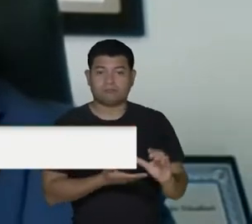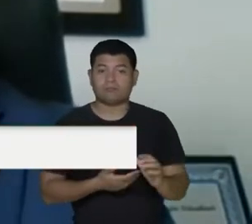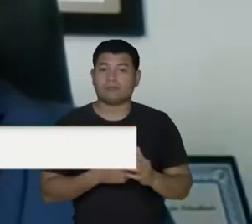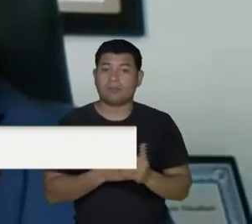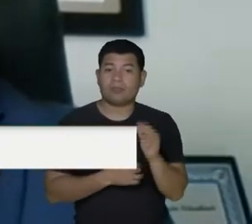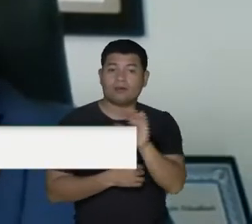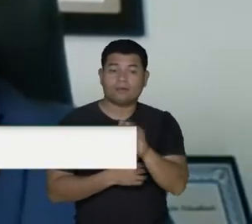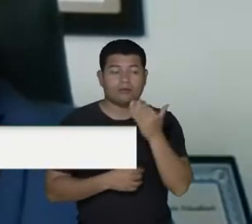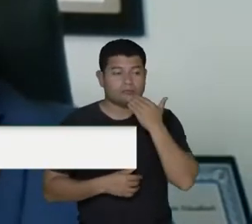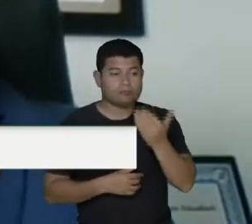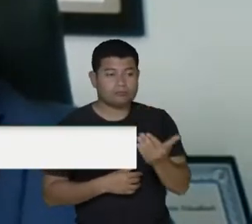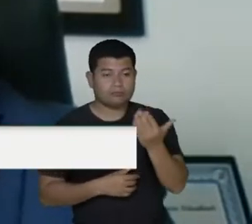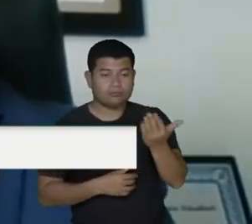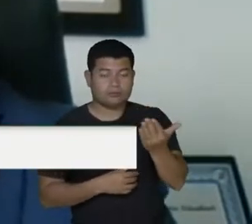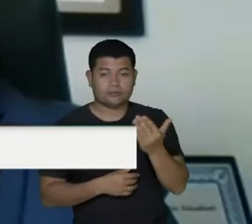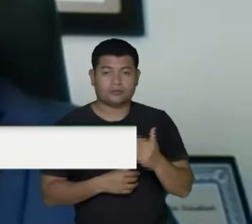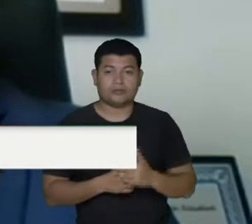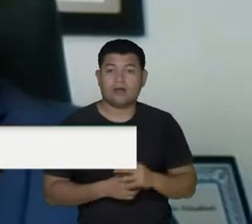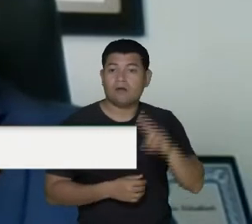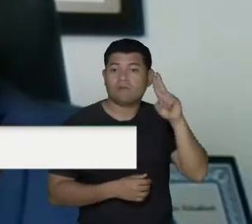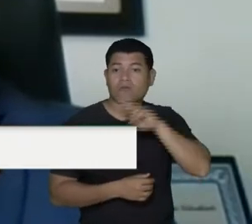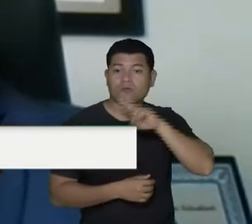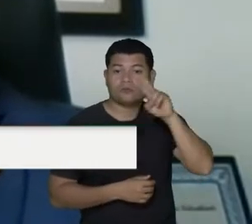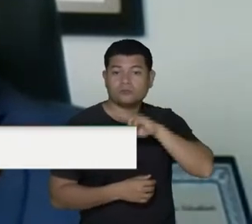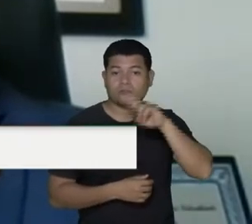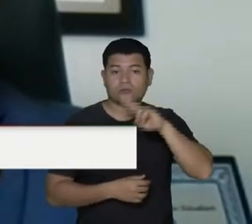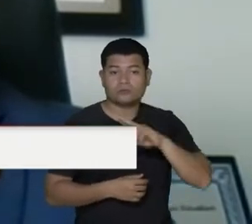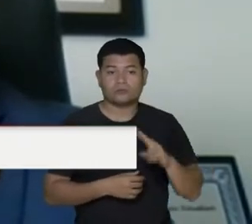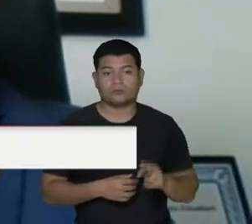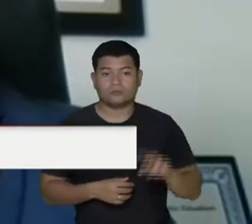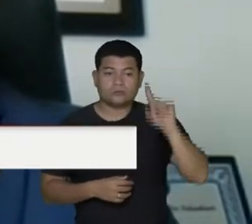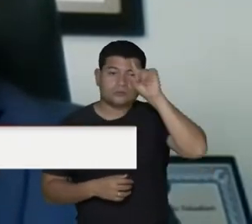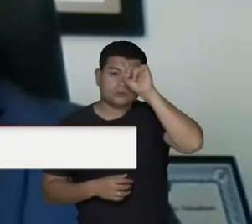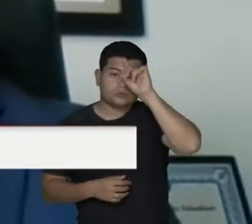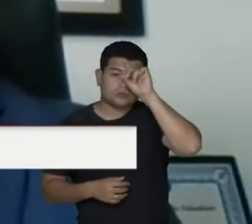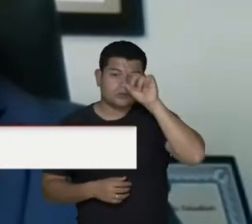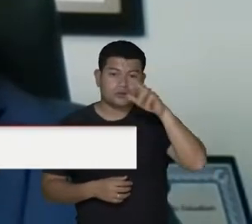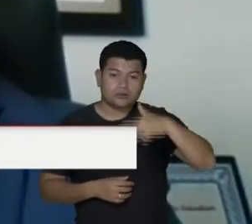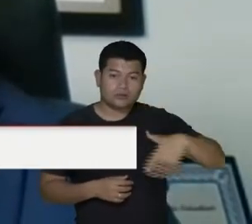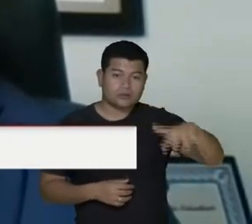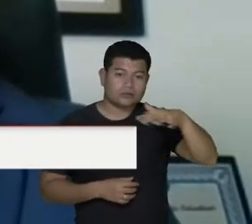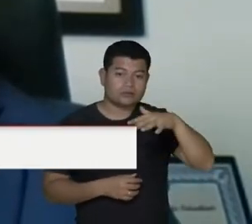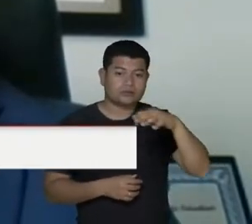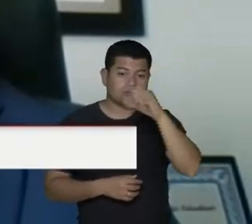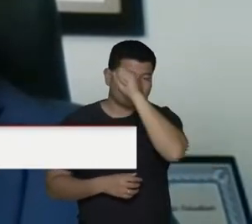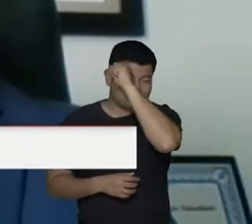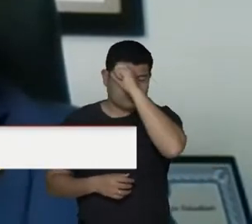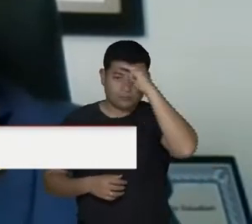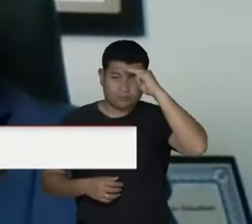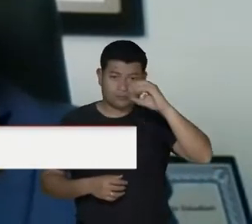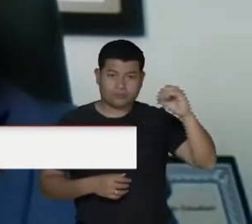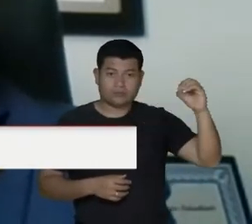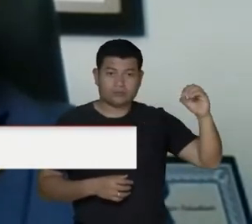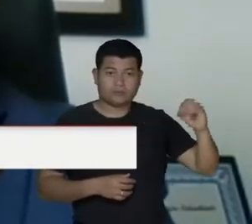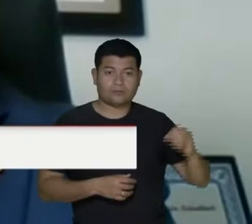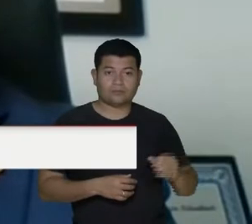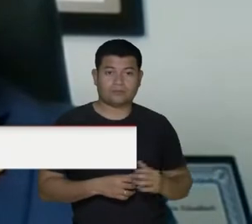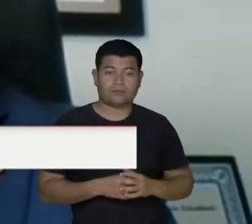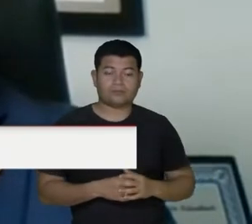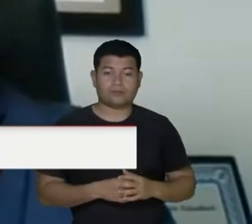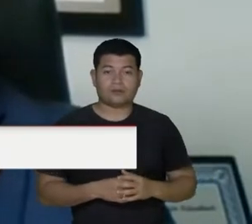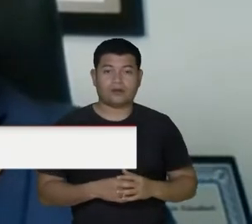solicitação emergencial do Hospital Regional ficou hoje tratado